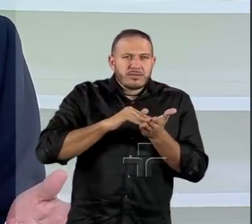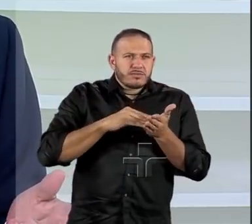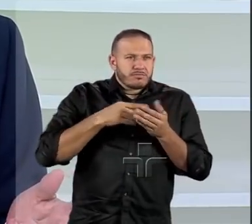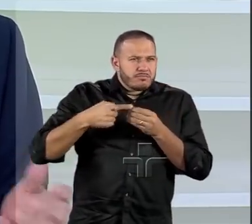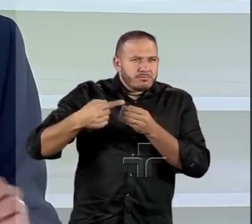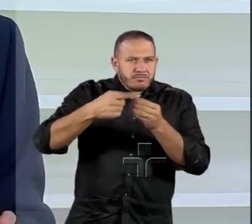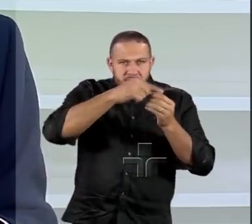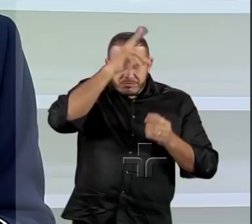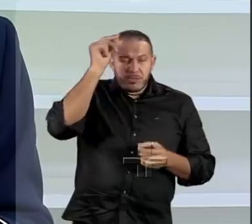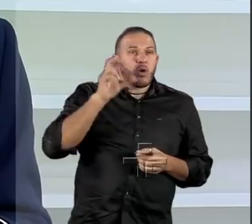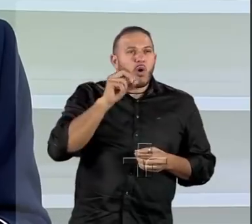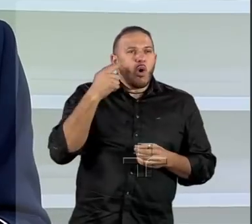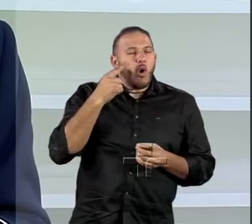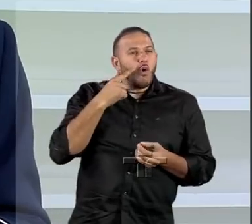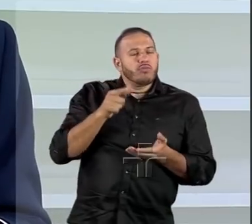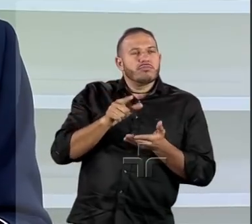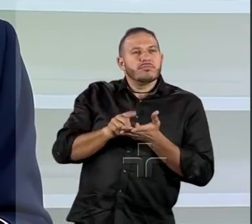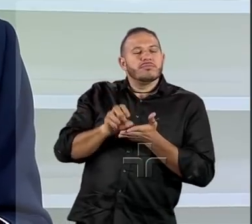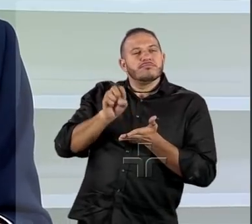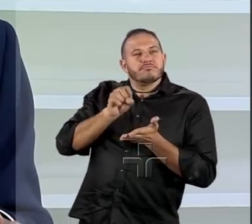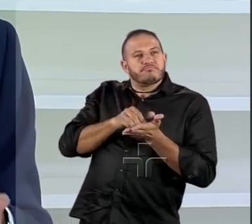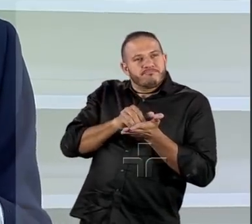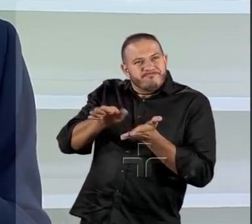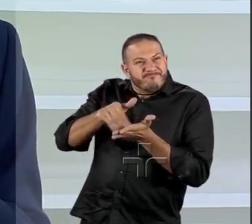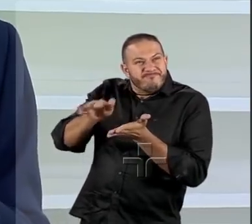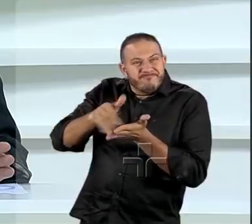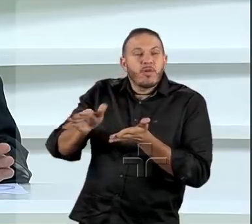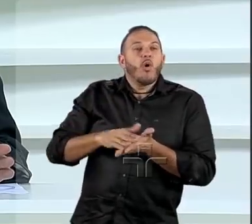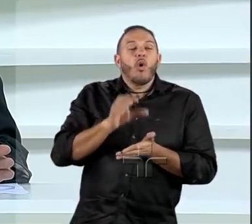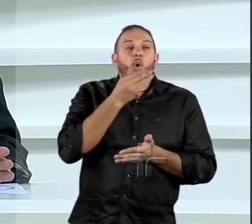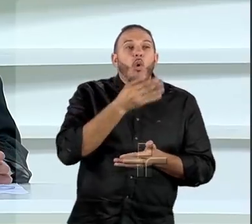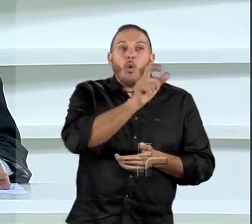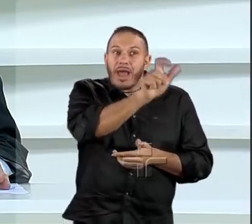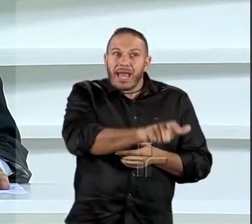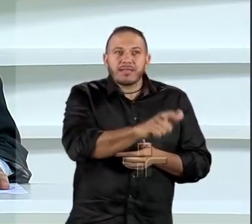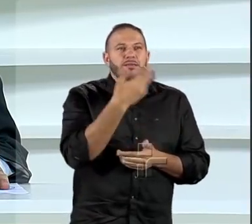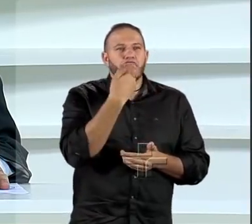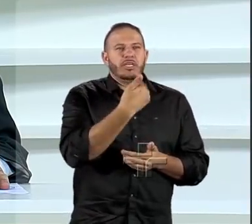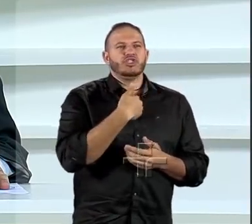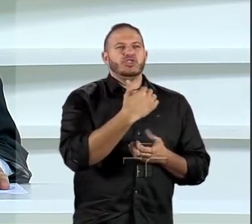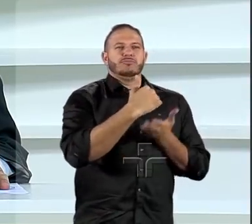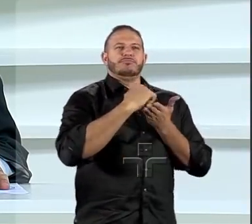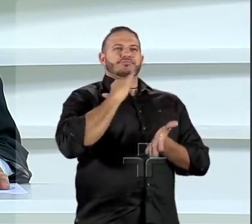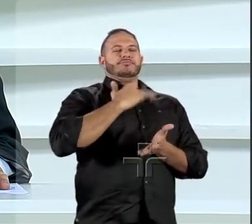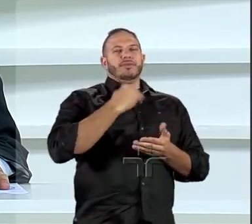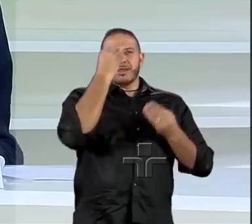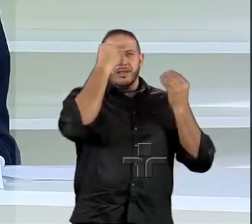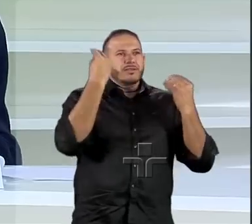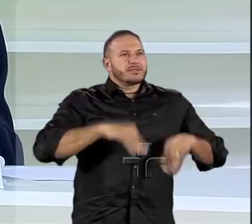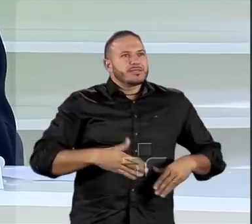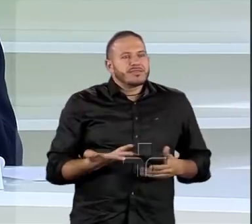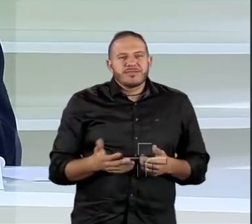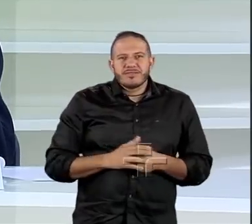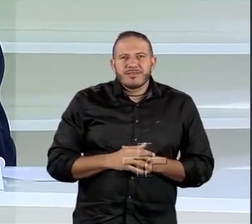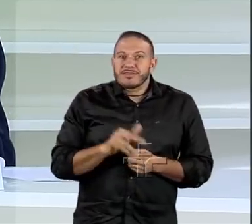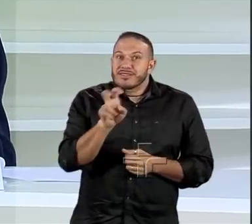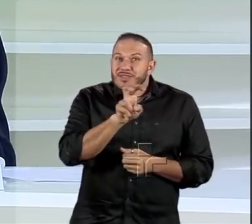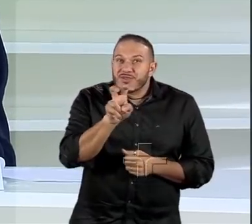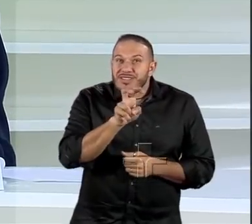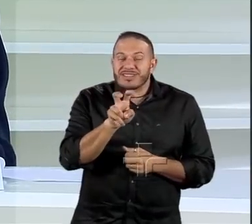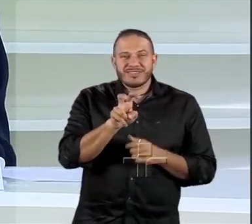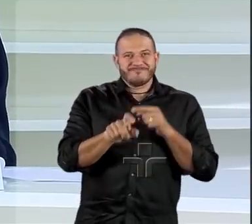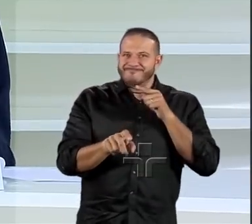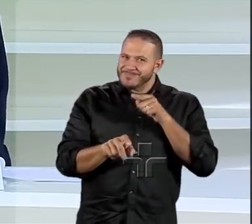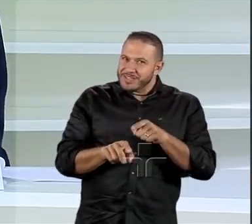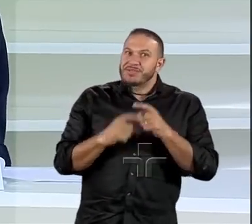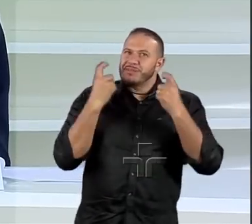foram exonerados ou pediram demissão. Então, não quiseram fazer o curso? Não puderam, não deu tempo. Então, veja, isso é uma coisa muito